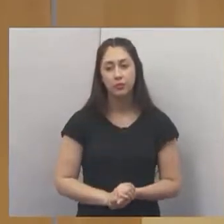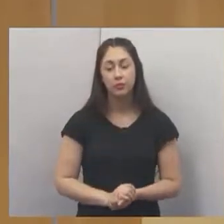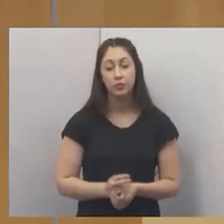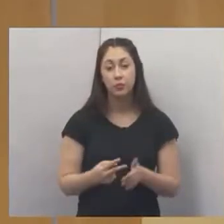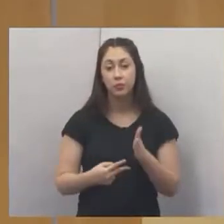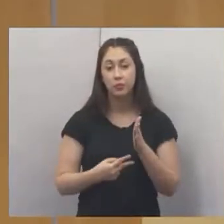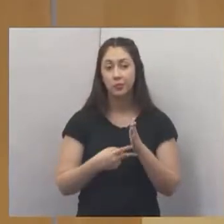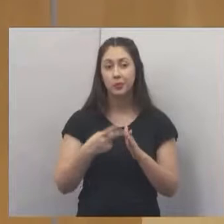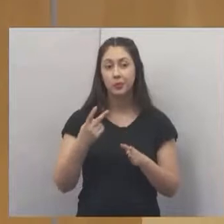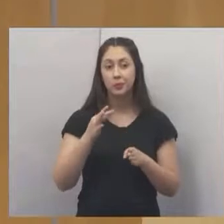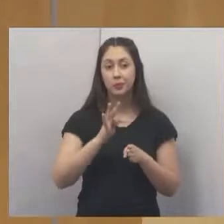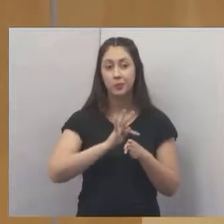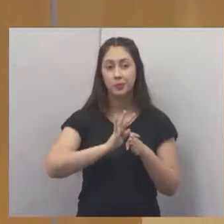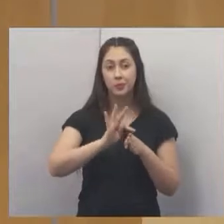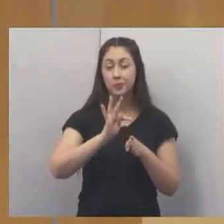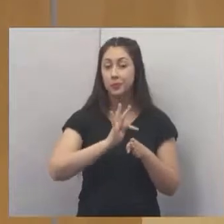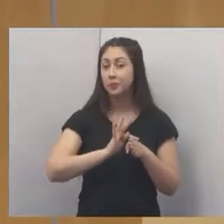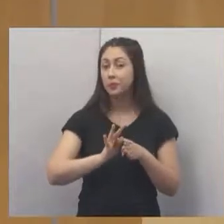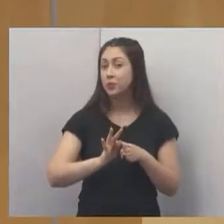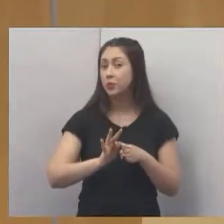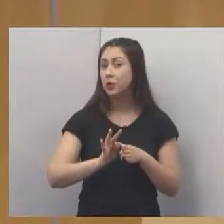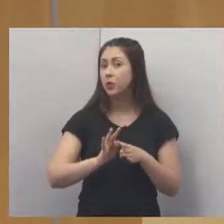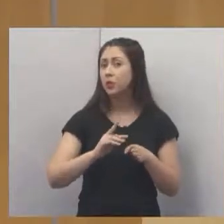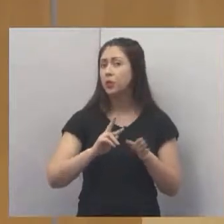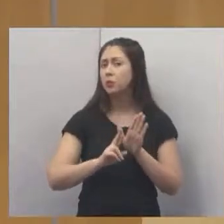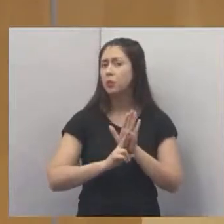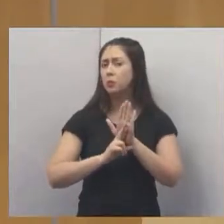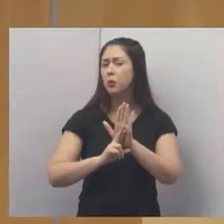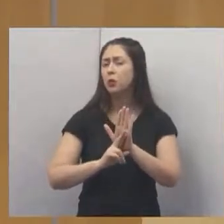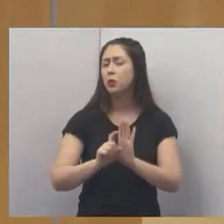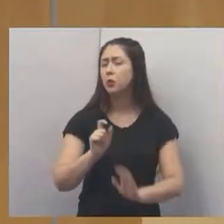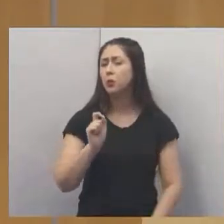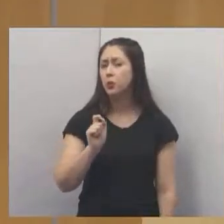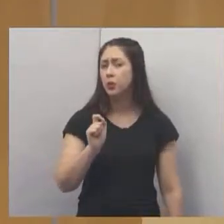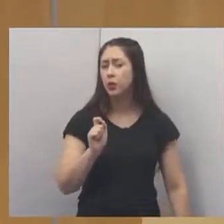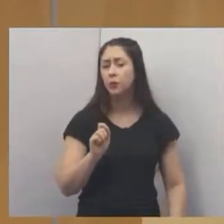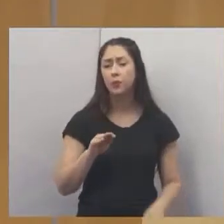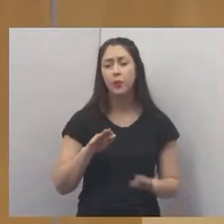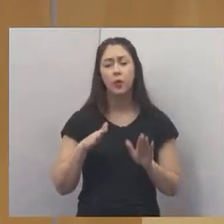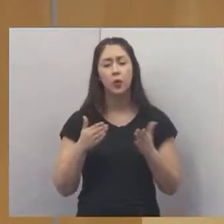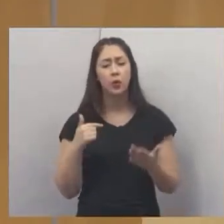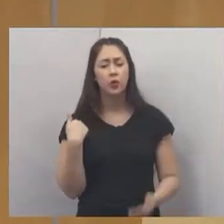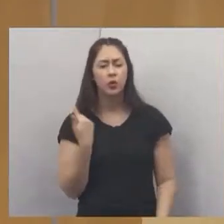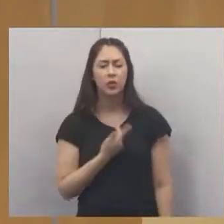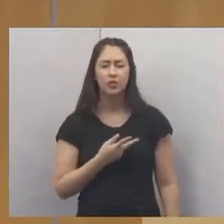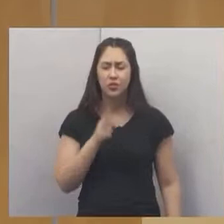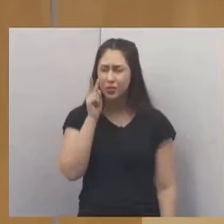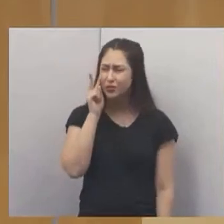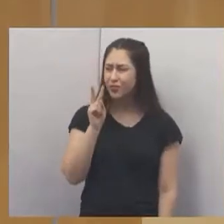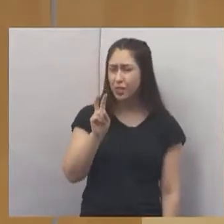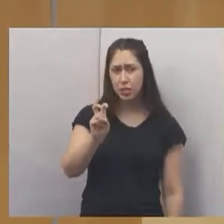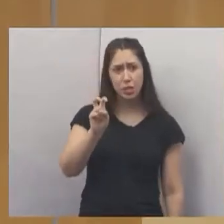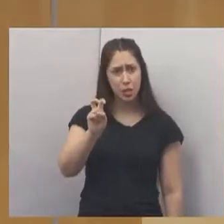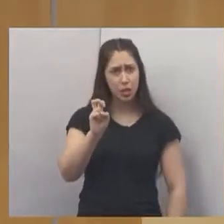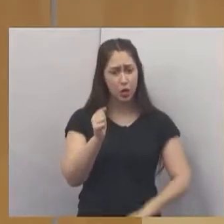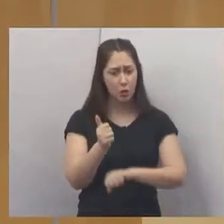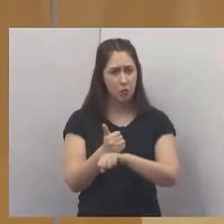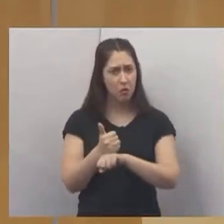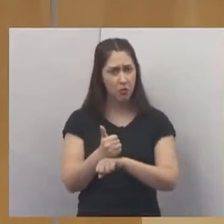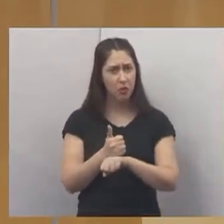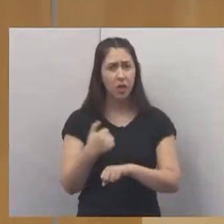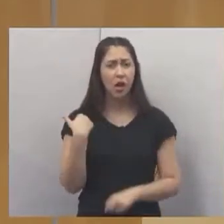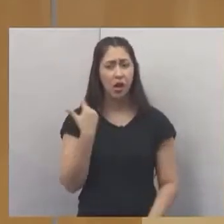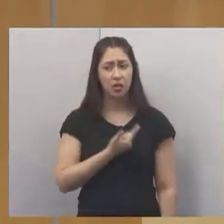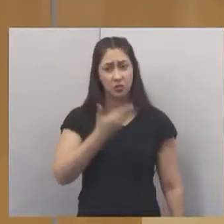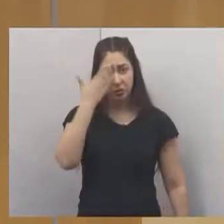O segundo conselho tutelar, o que isso representa? Quando a gente vê aqui 5 guerreiros, a gente